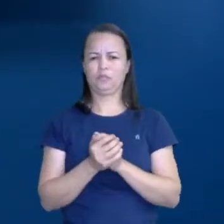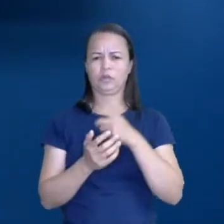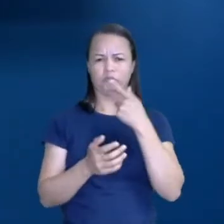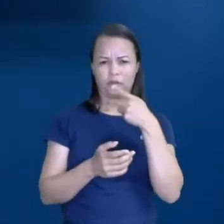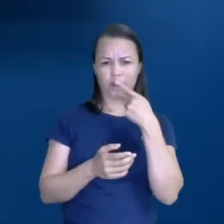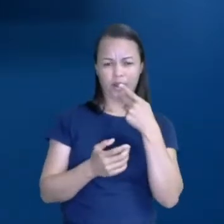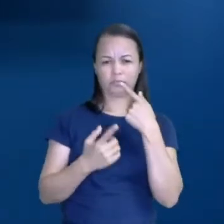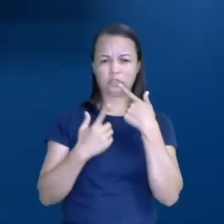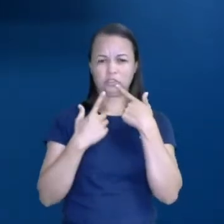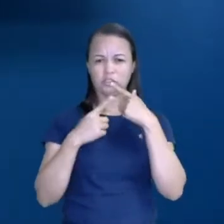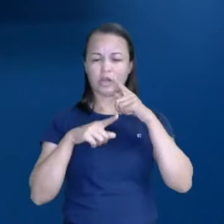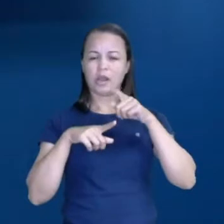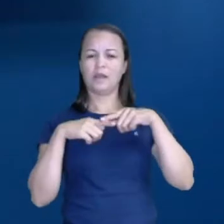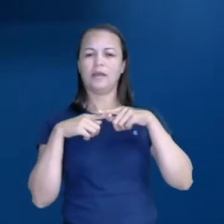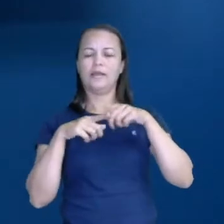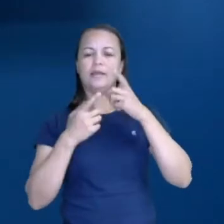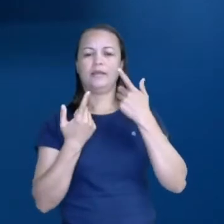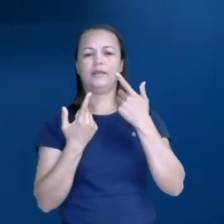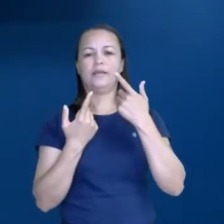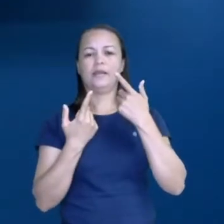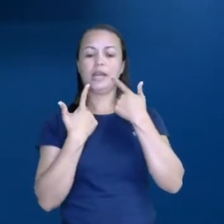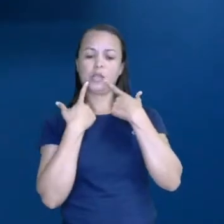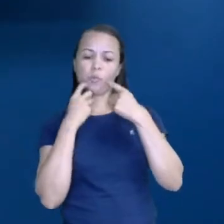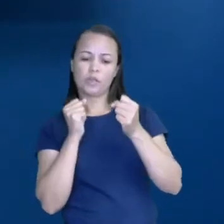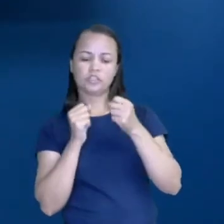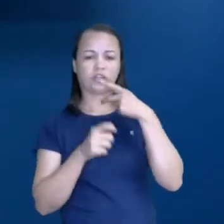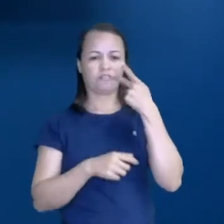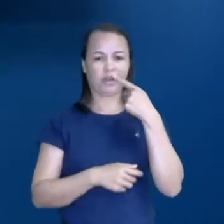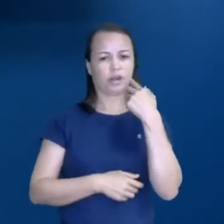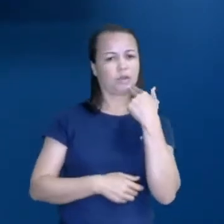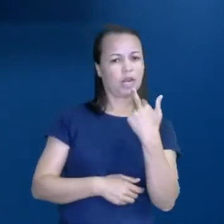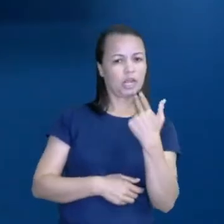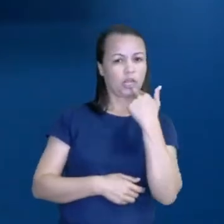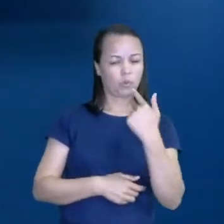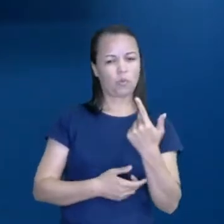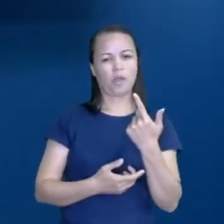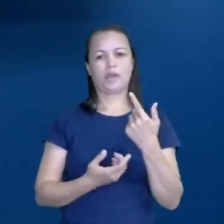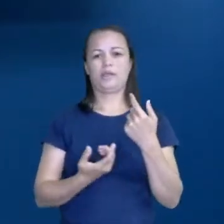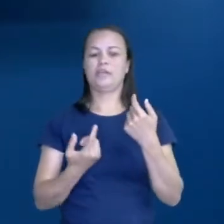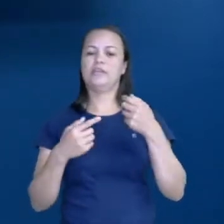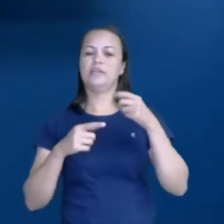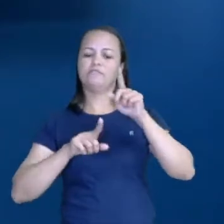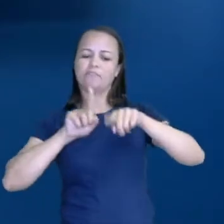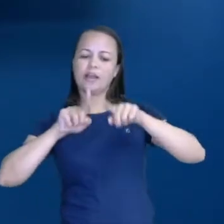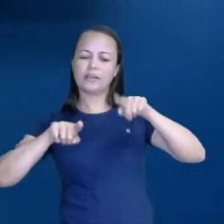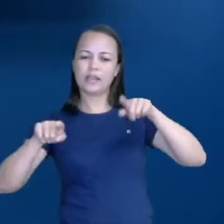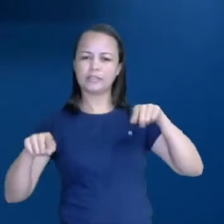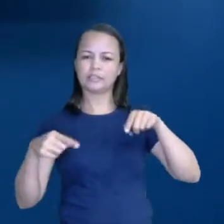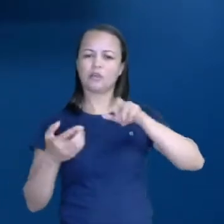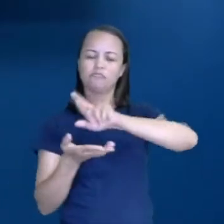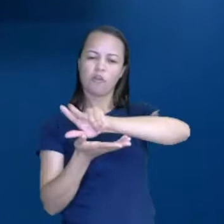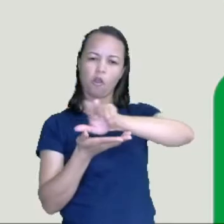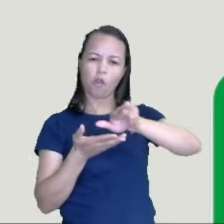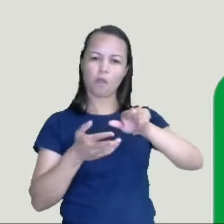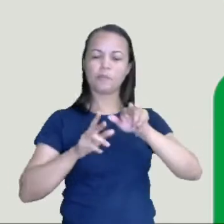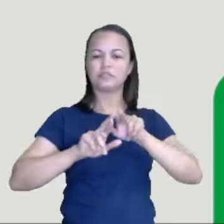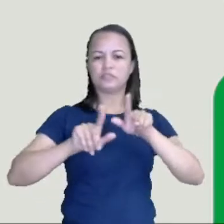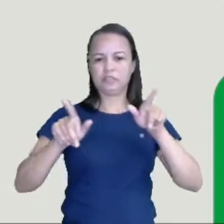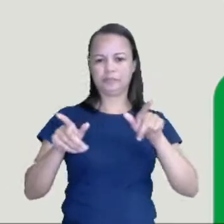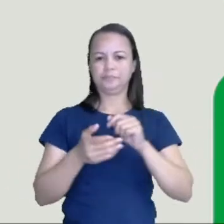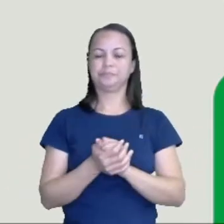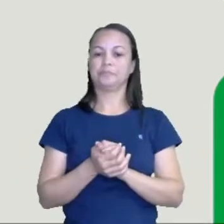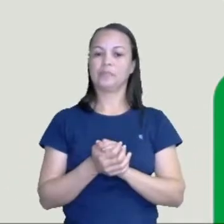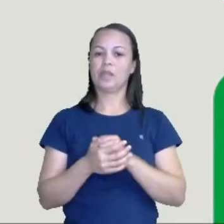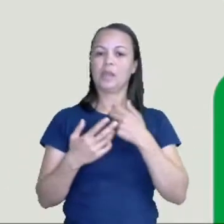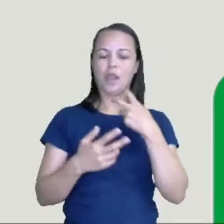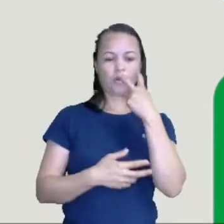e variação de diversidade, de coisas diferentes e de formas diferentes. Então, variação linguística é a